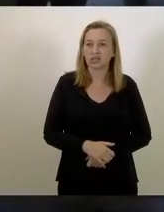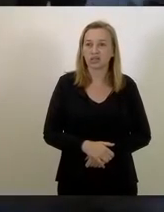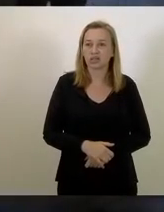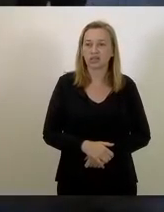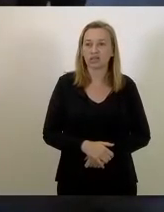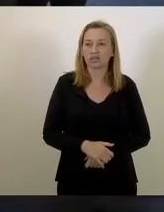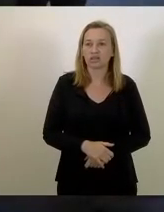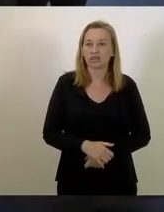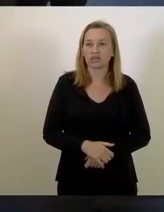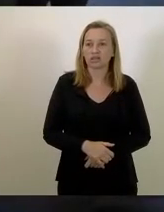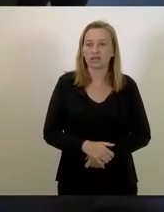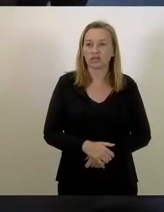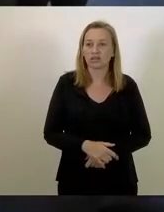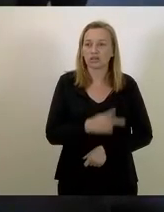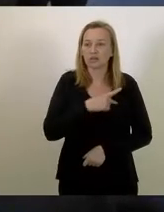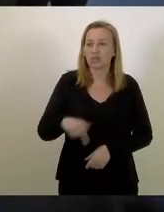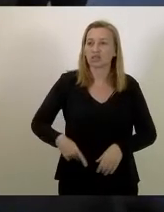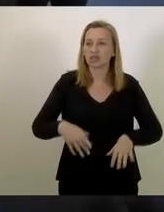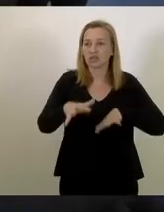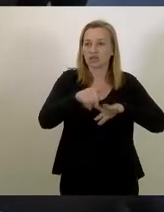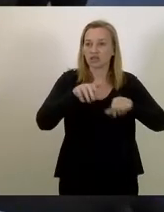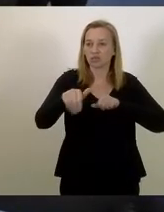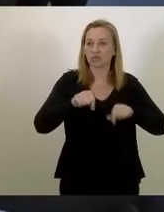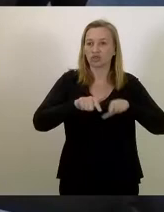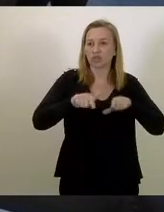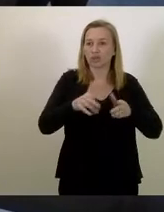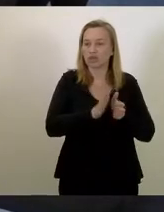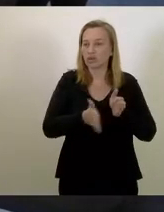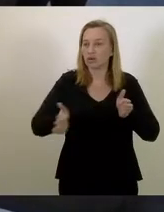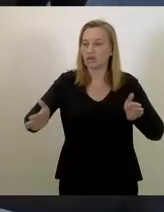a presidência chama os trabalhos à ordem